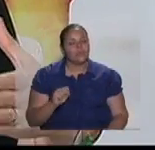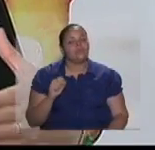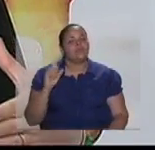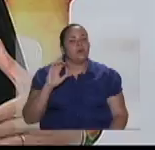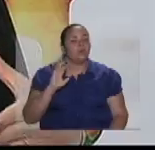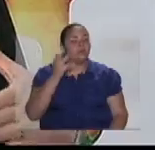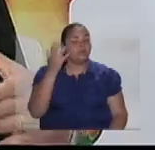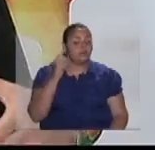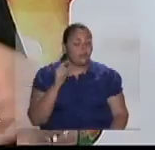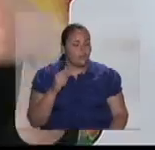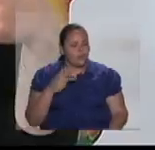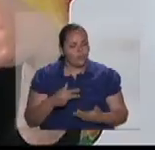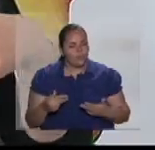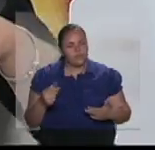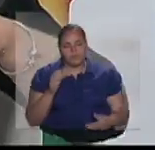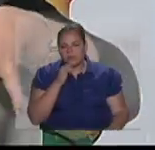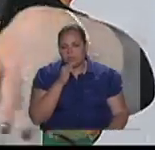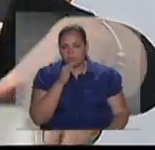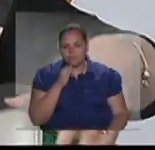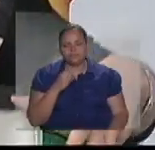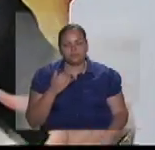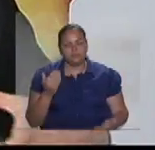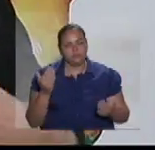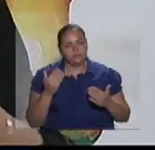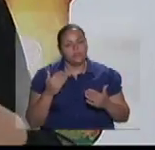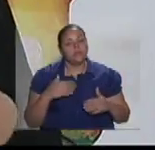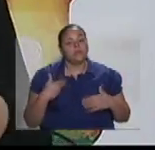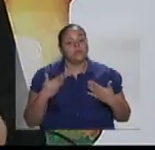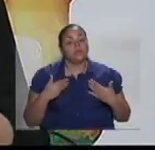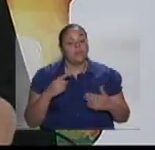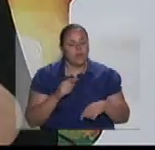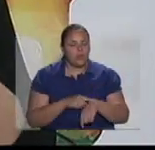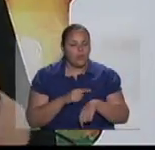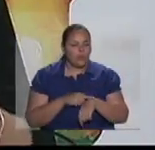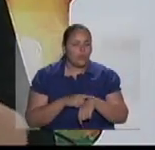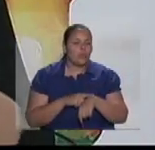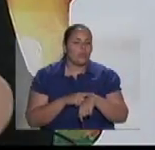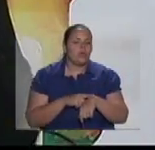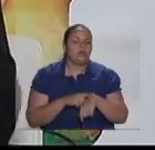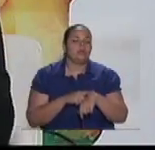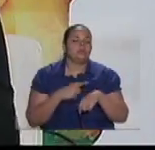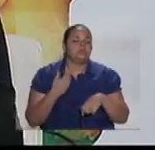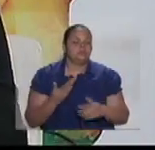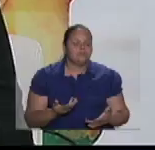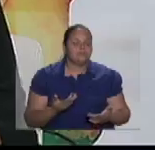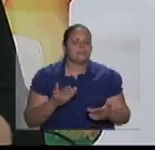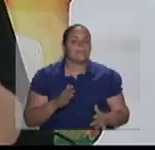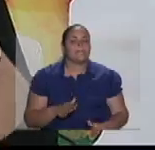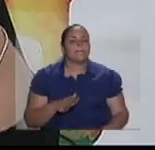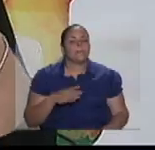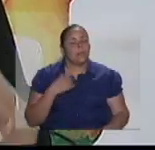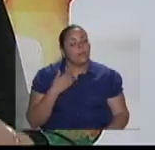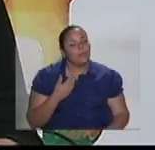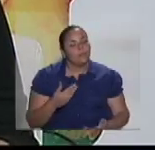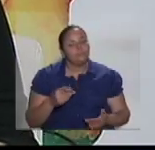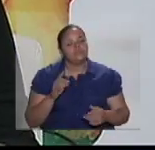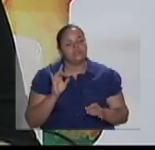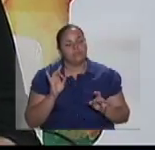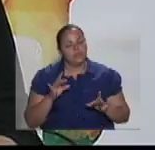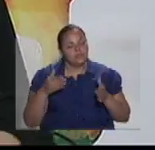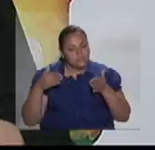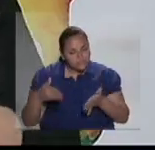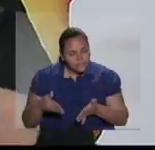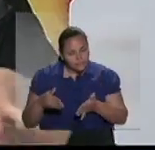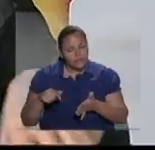o que pode acontecer? Uma coisa é você juntar essa energia para fazer isso numa hora, num momento, né, numa